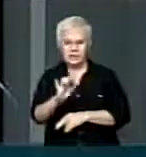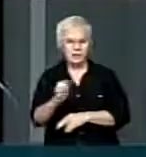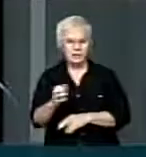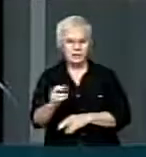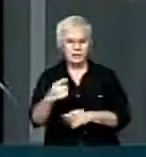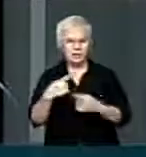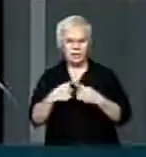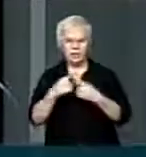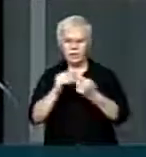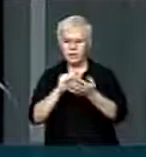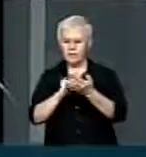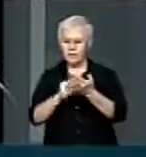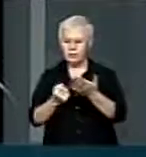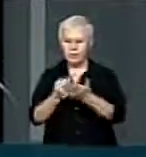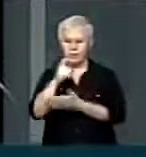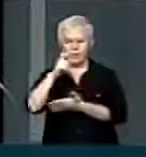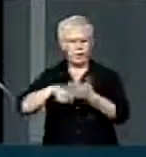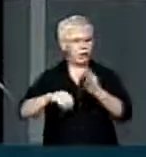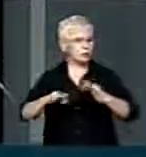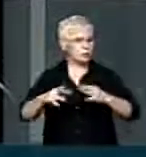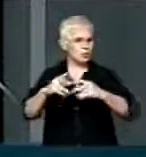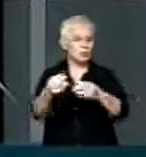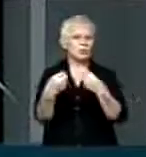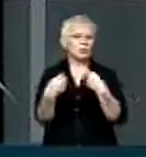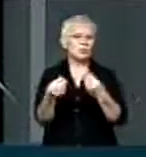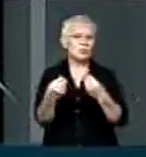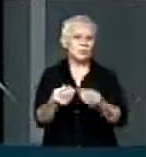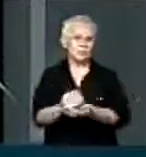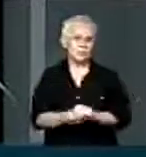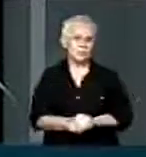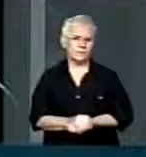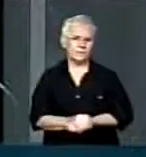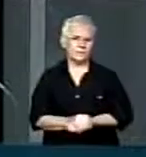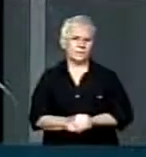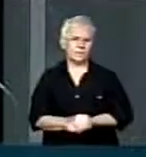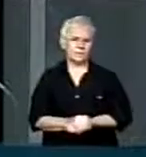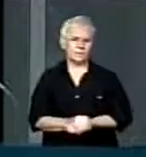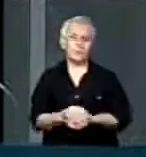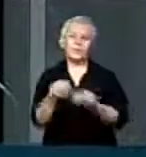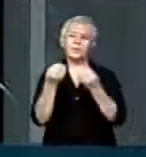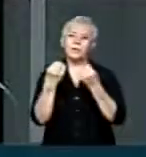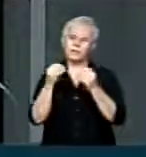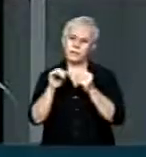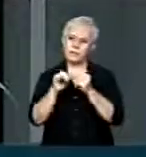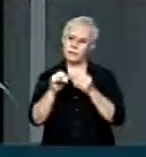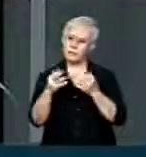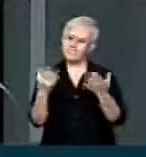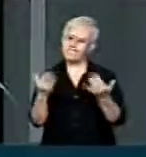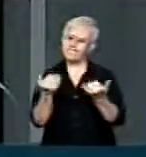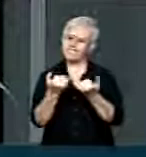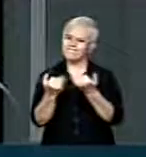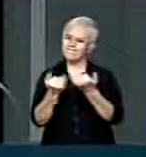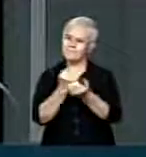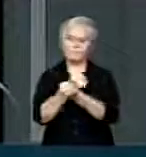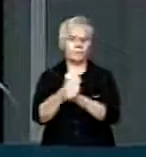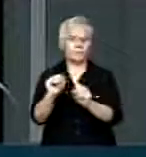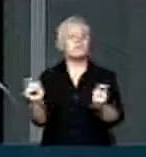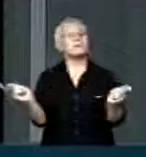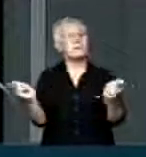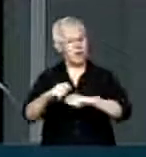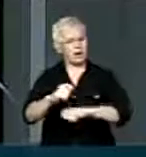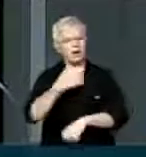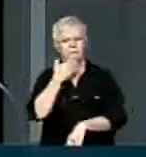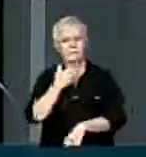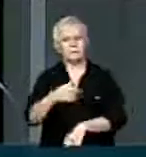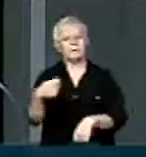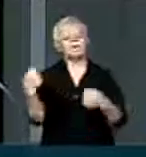o empresariado que gera emprego vira bandido. E aí, de que maneira, não é? Nós podemos melhorar. Então,